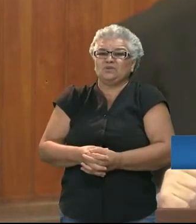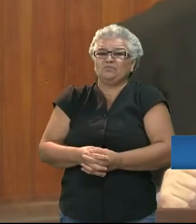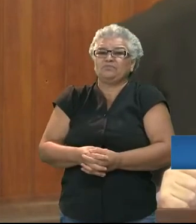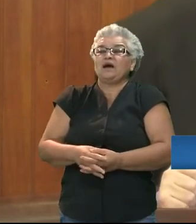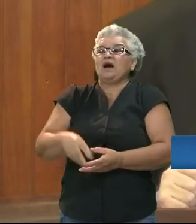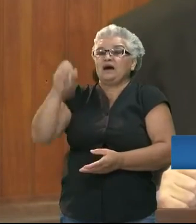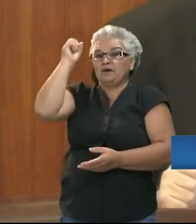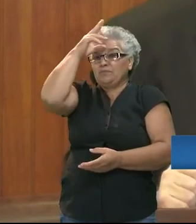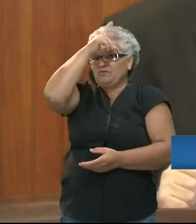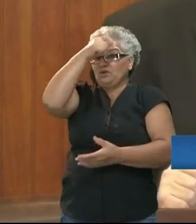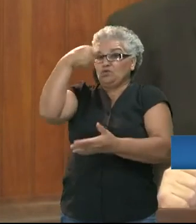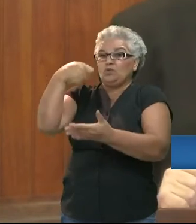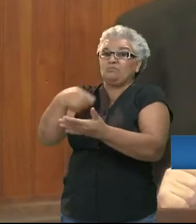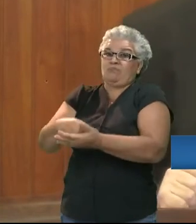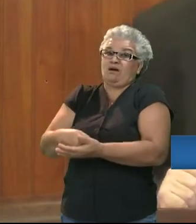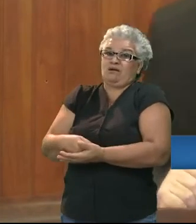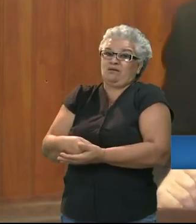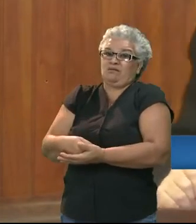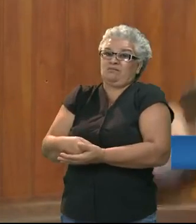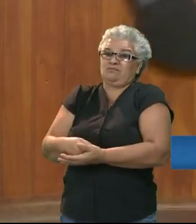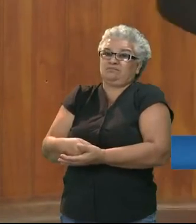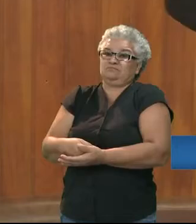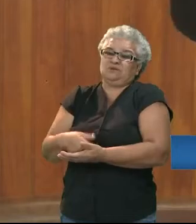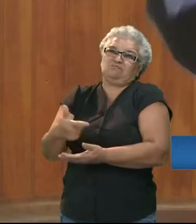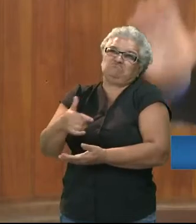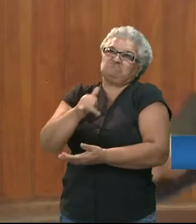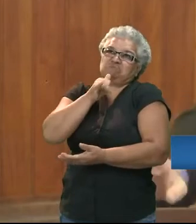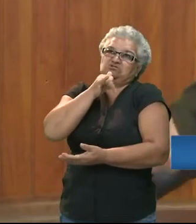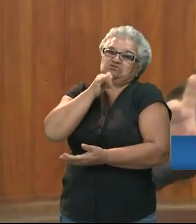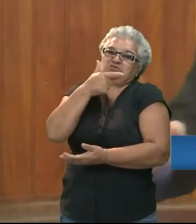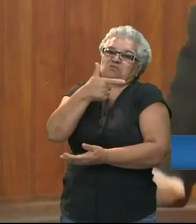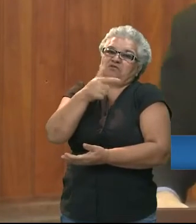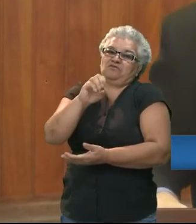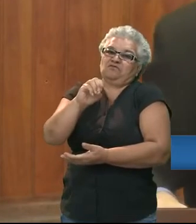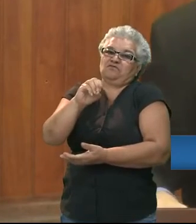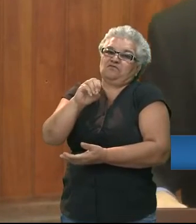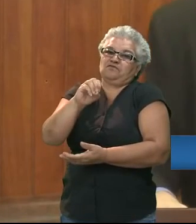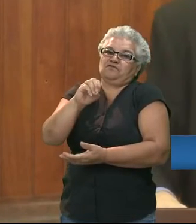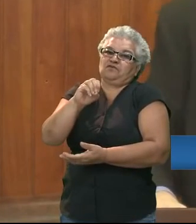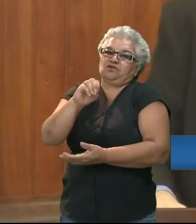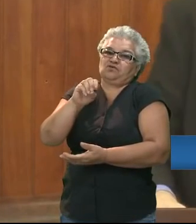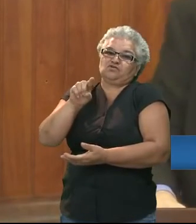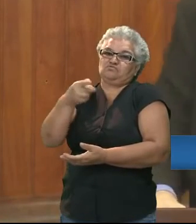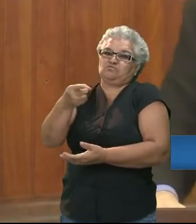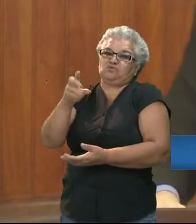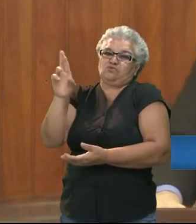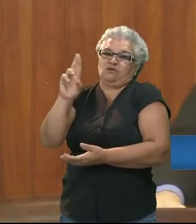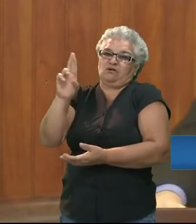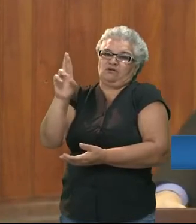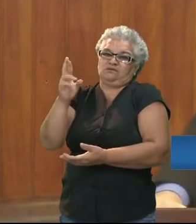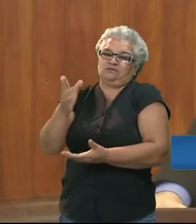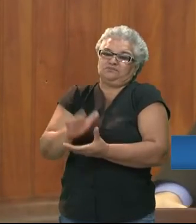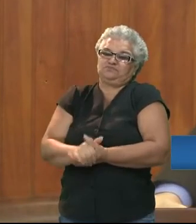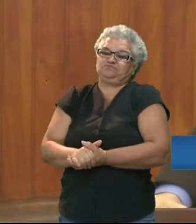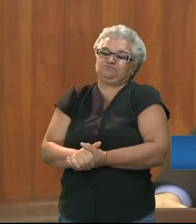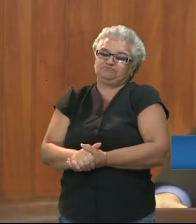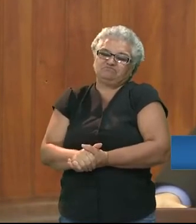cessante. Perfez lá o valor de 20 mil reais, hipoteticamente falando.